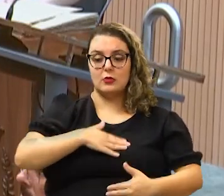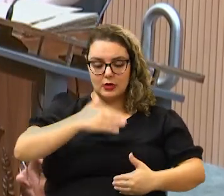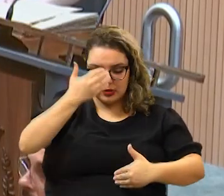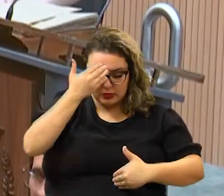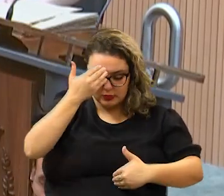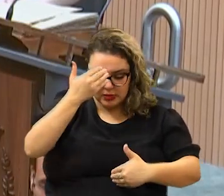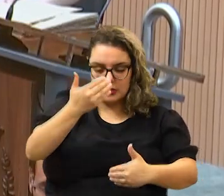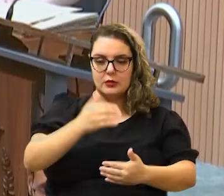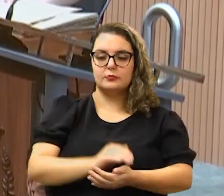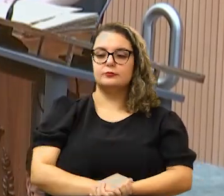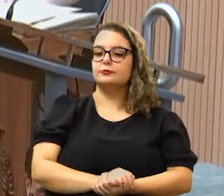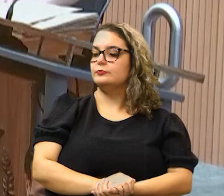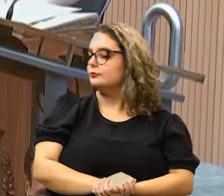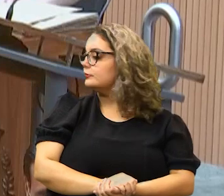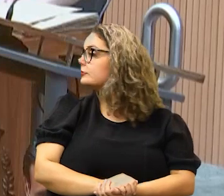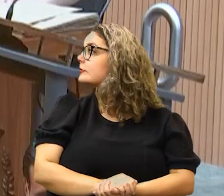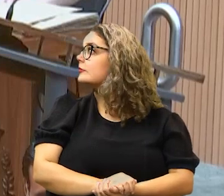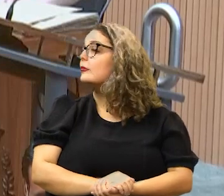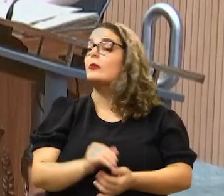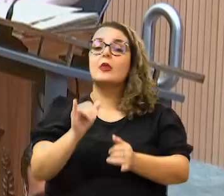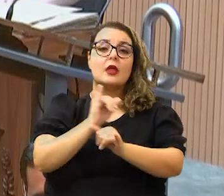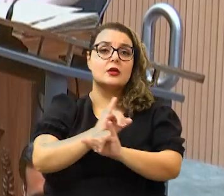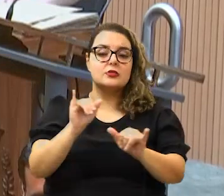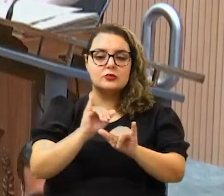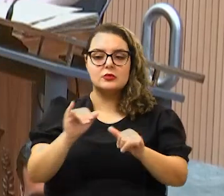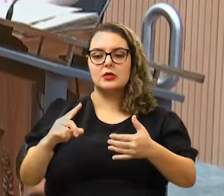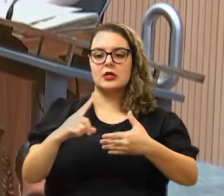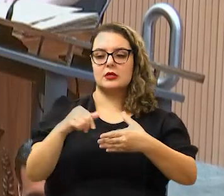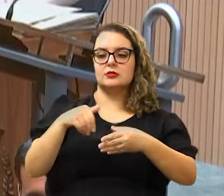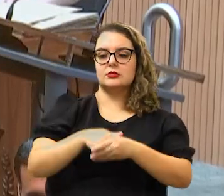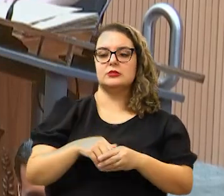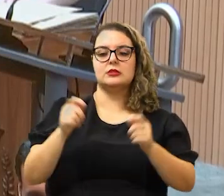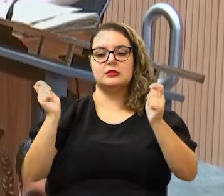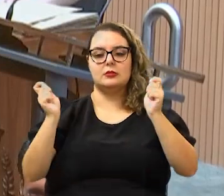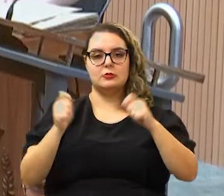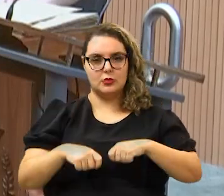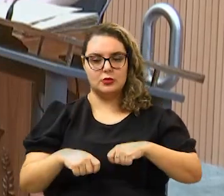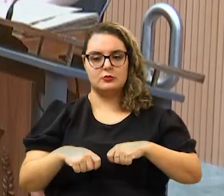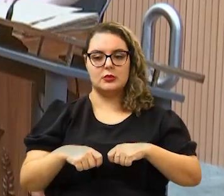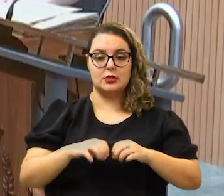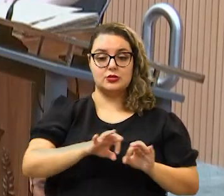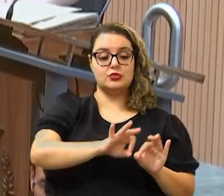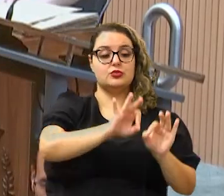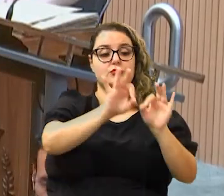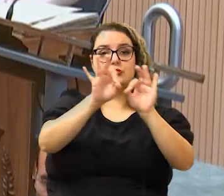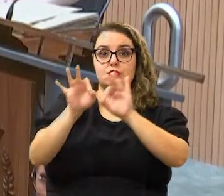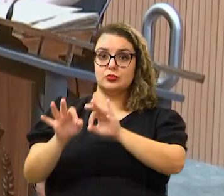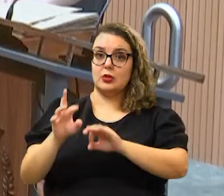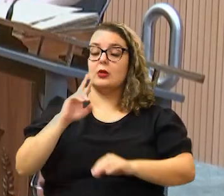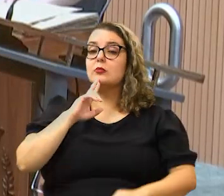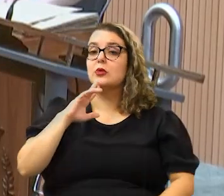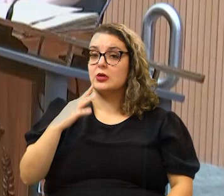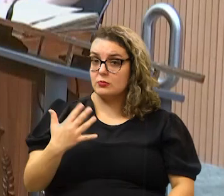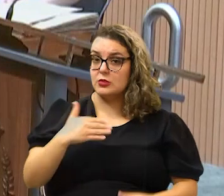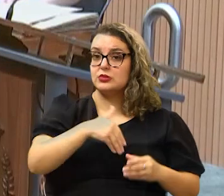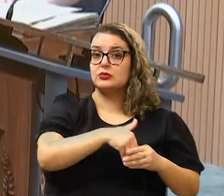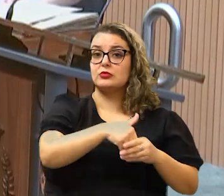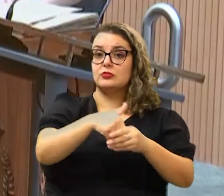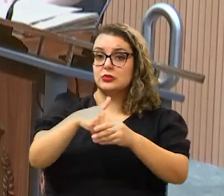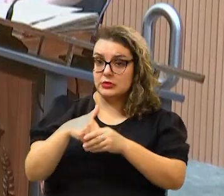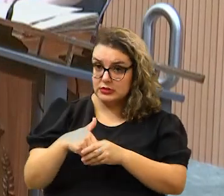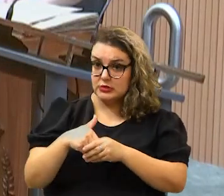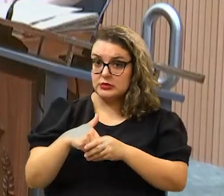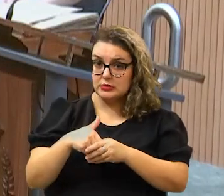né? Primeiro que nós conseguimos nessa eleição, mais de 26 mil